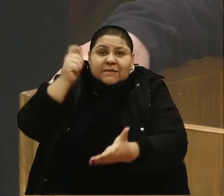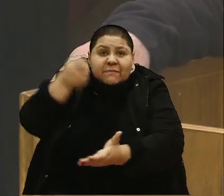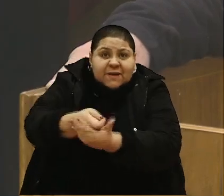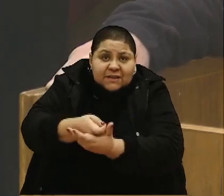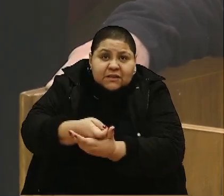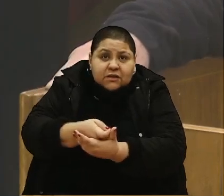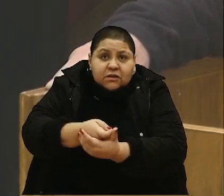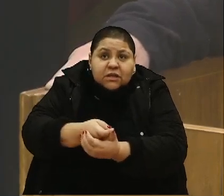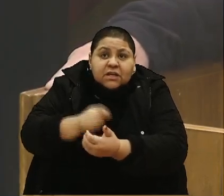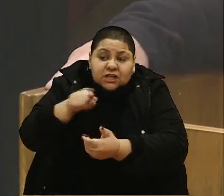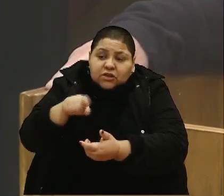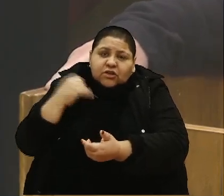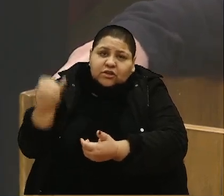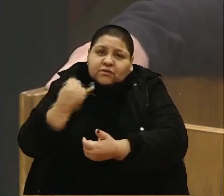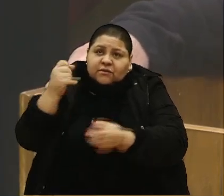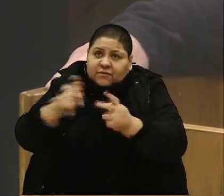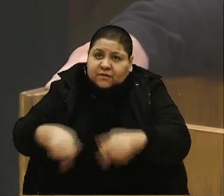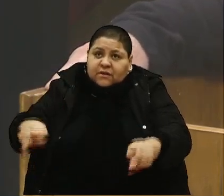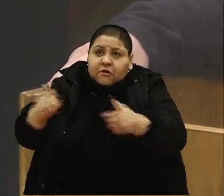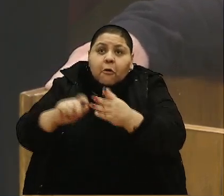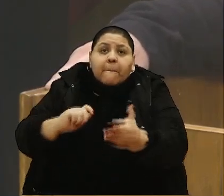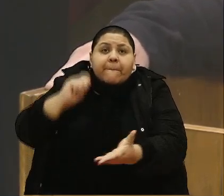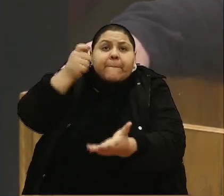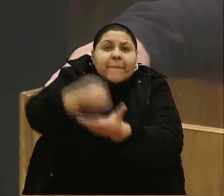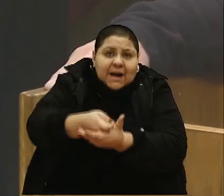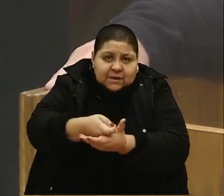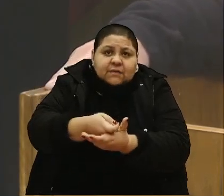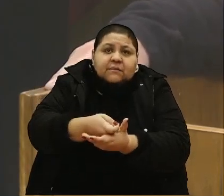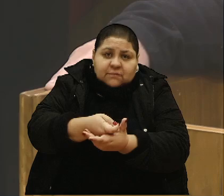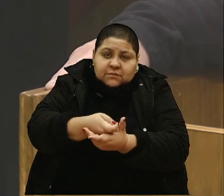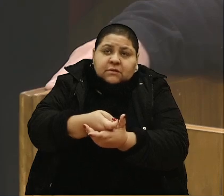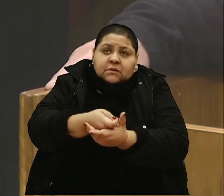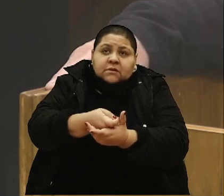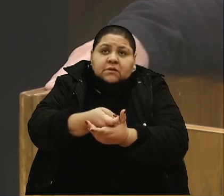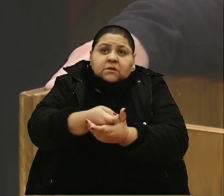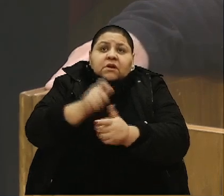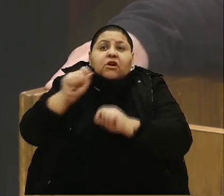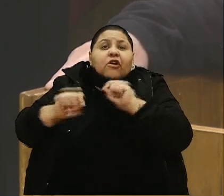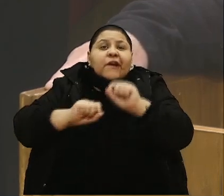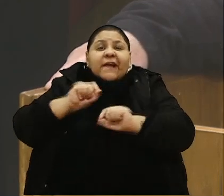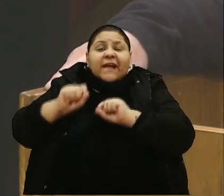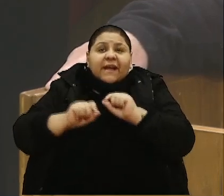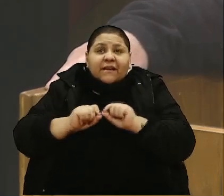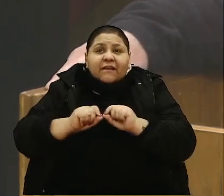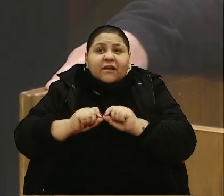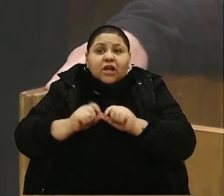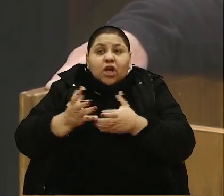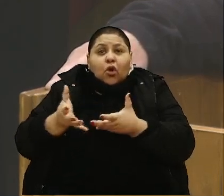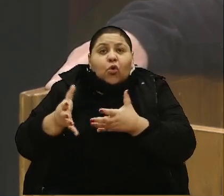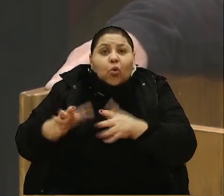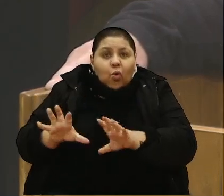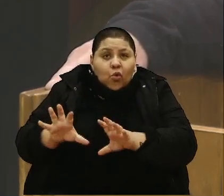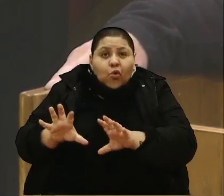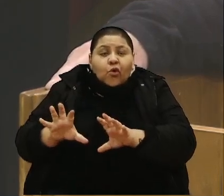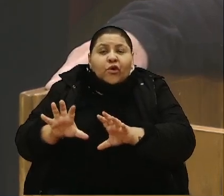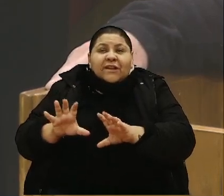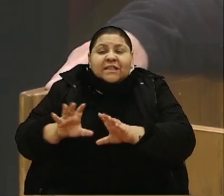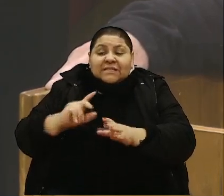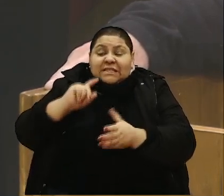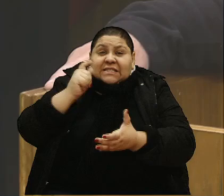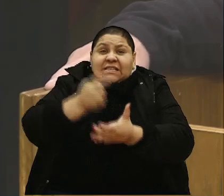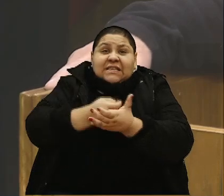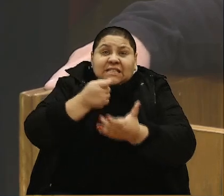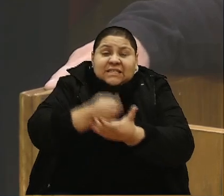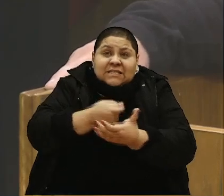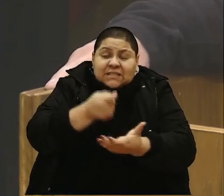é importante. A população paga. Então, quem se coloca contra essas tentativas